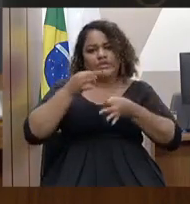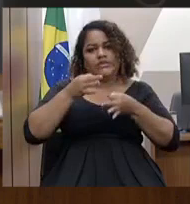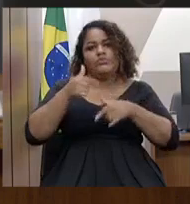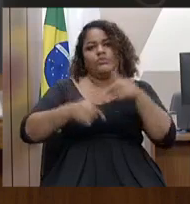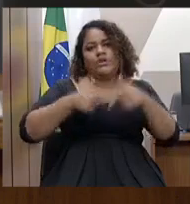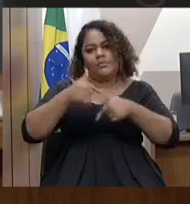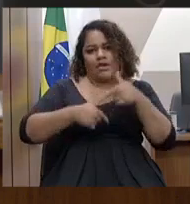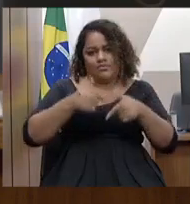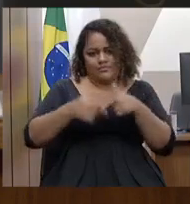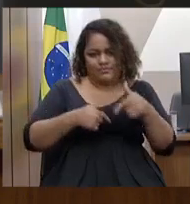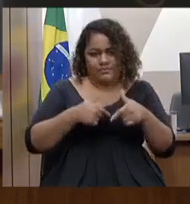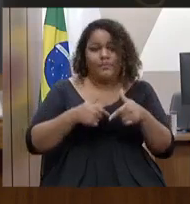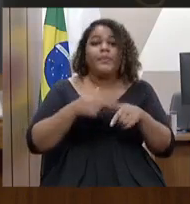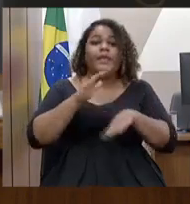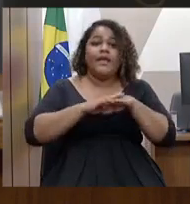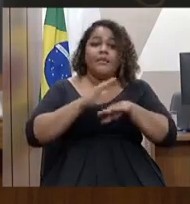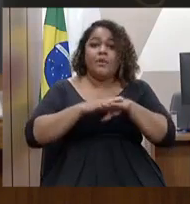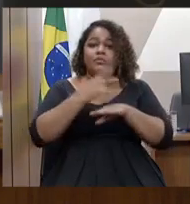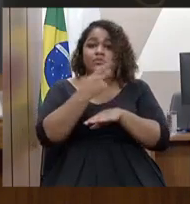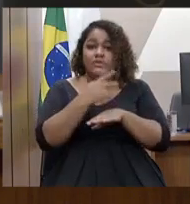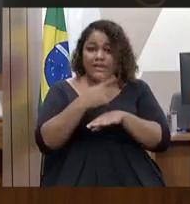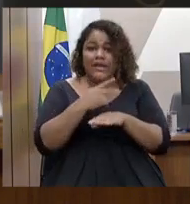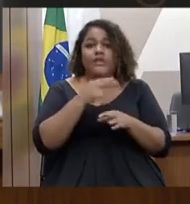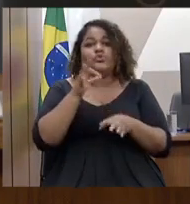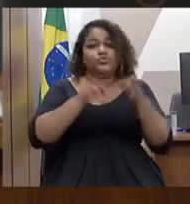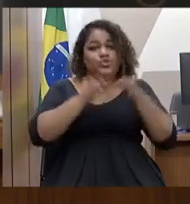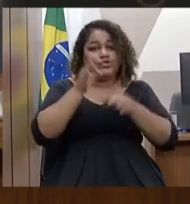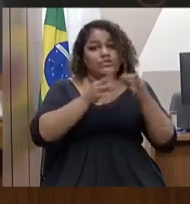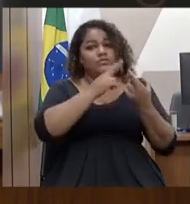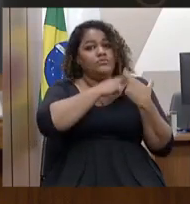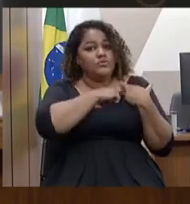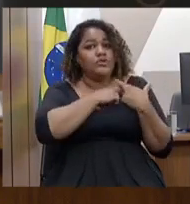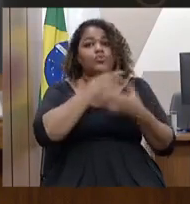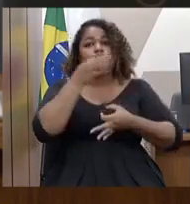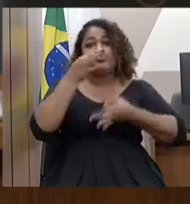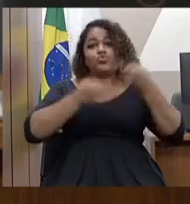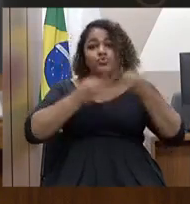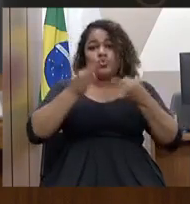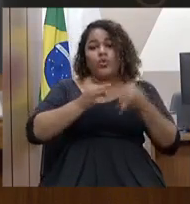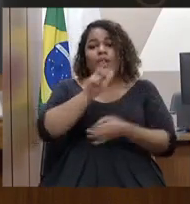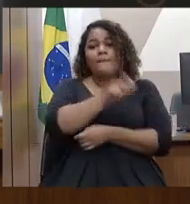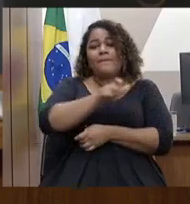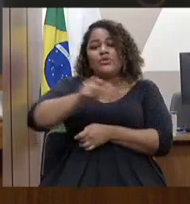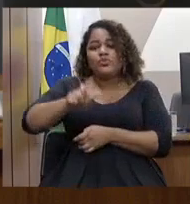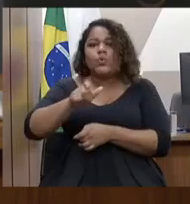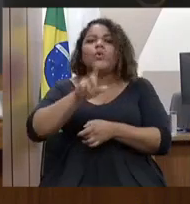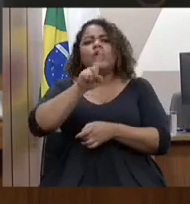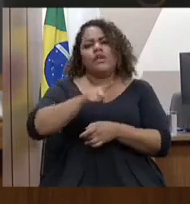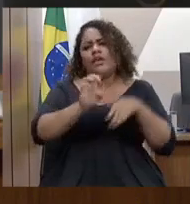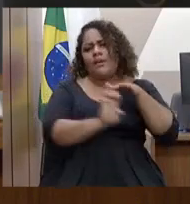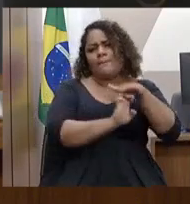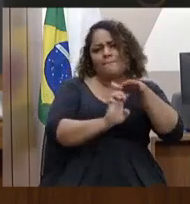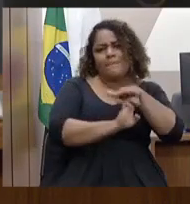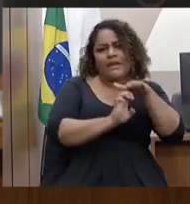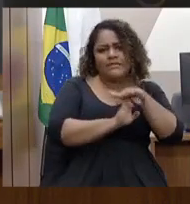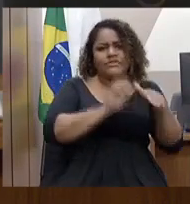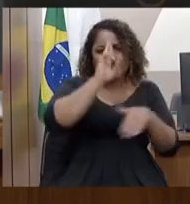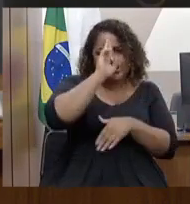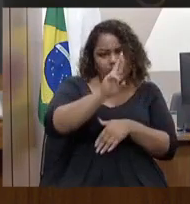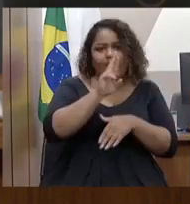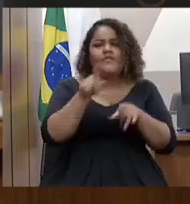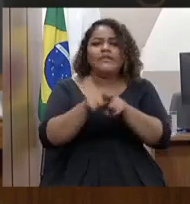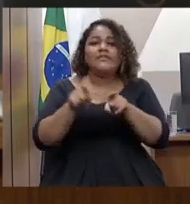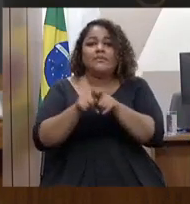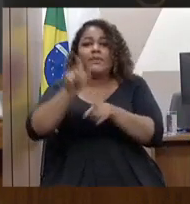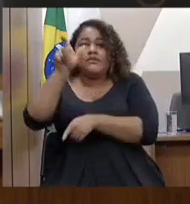conciliar e julgar dissídios individuais e coletivos entre Trabalhadores empregadores abrangidosntes de direito público